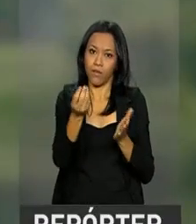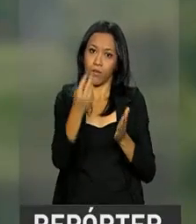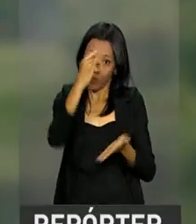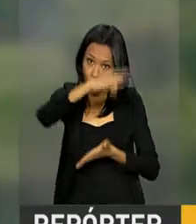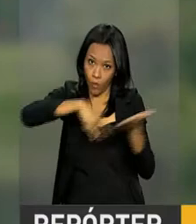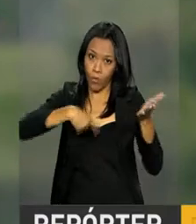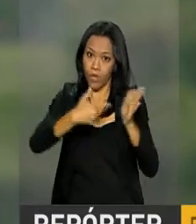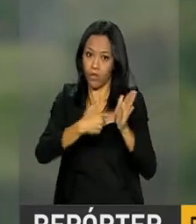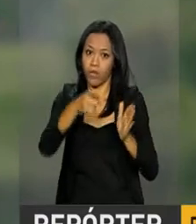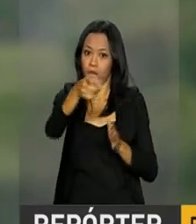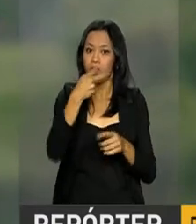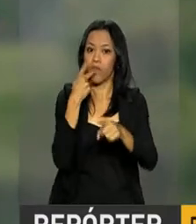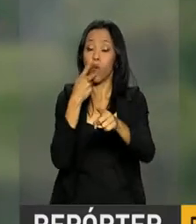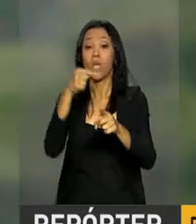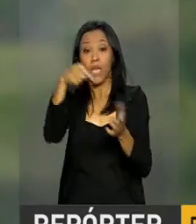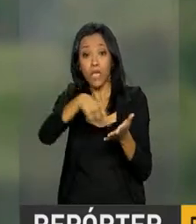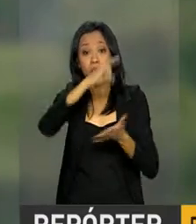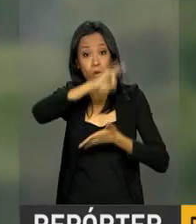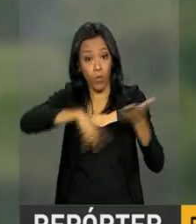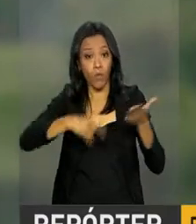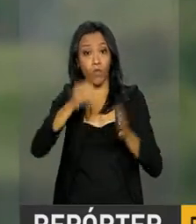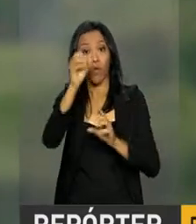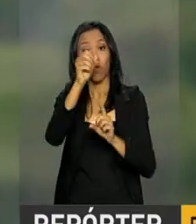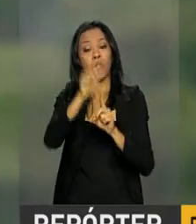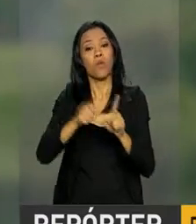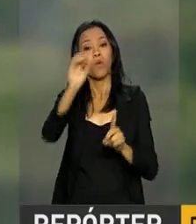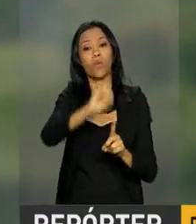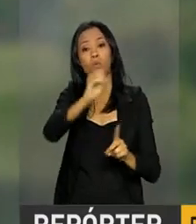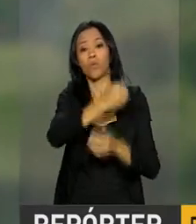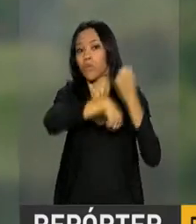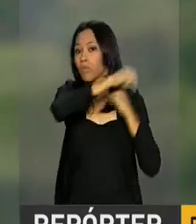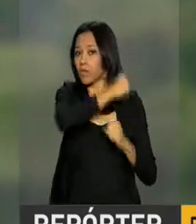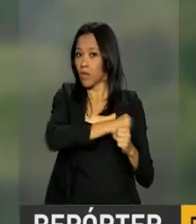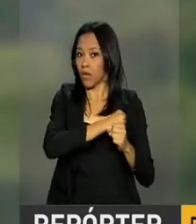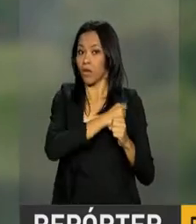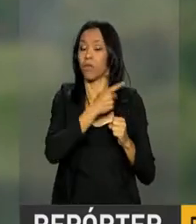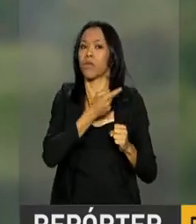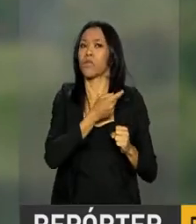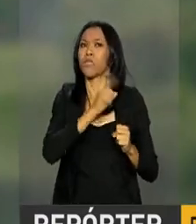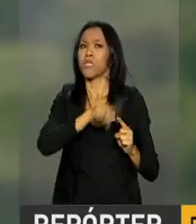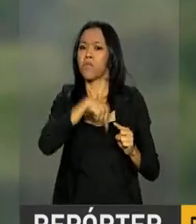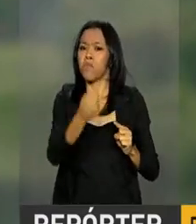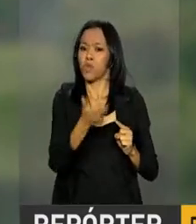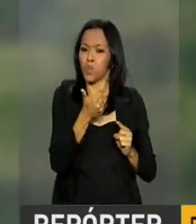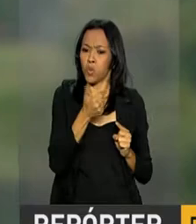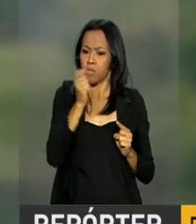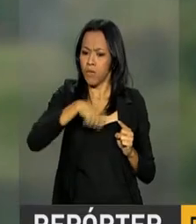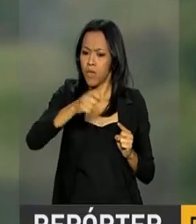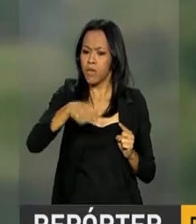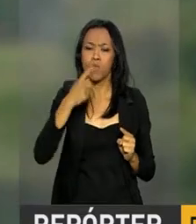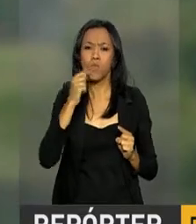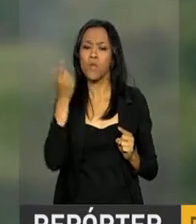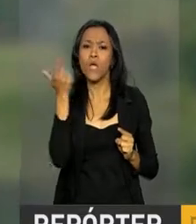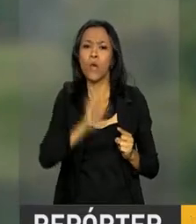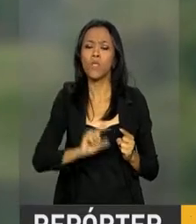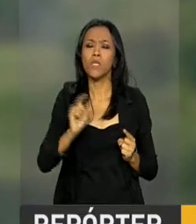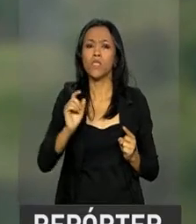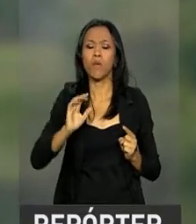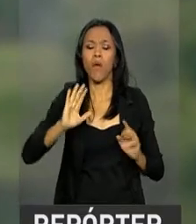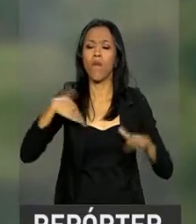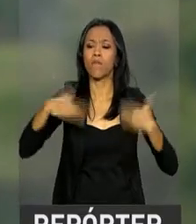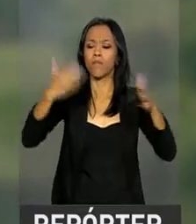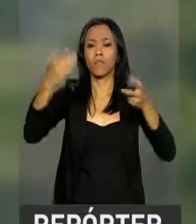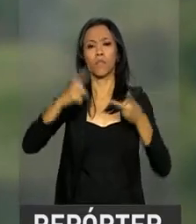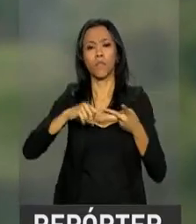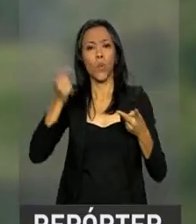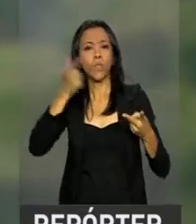passado o nosso evento busca e agora 12 meses após identificar os avanços de todos esses compromissos